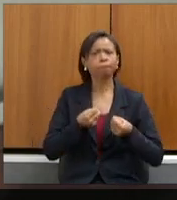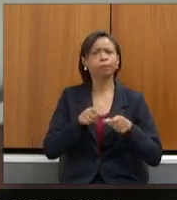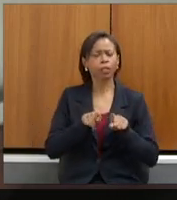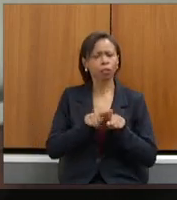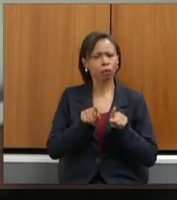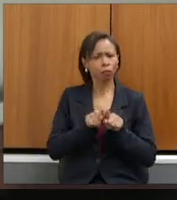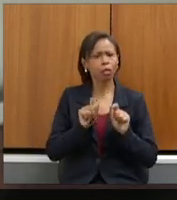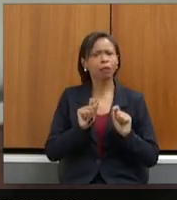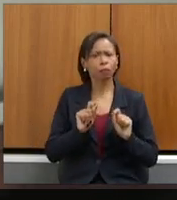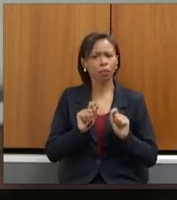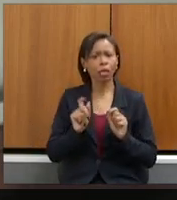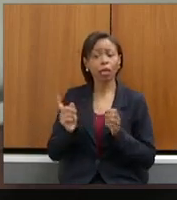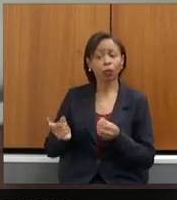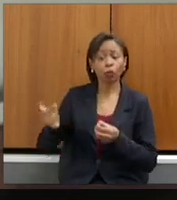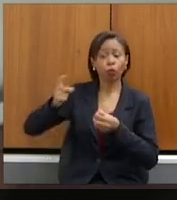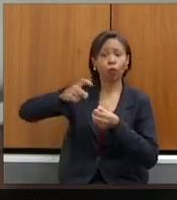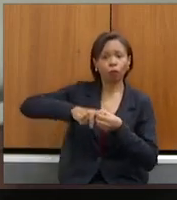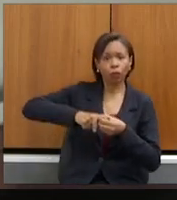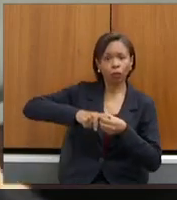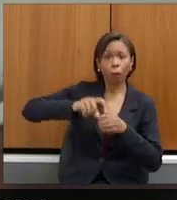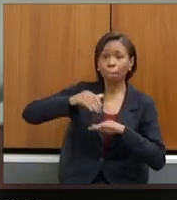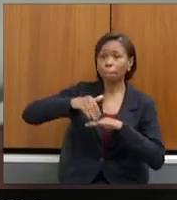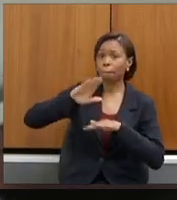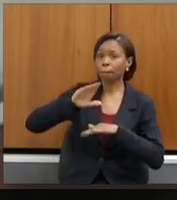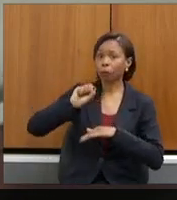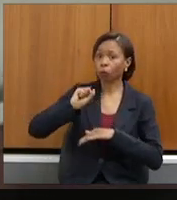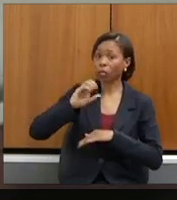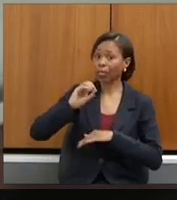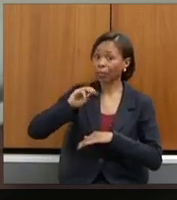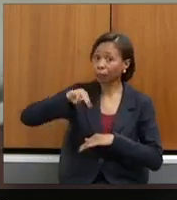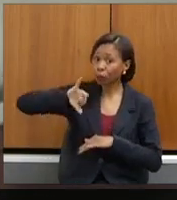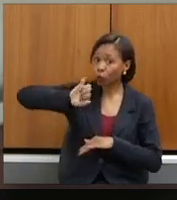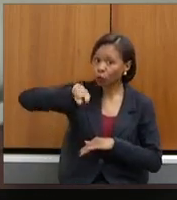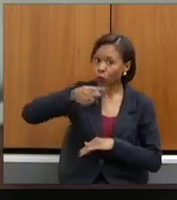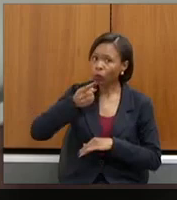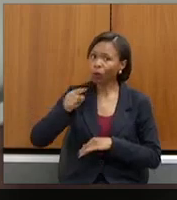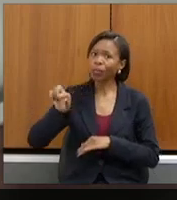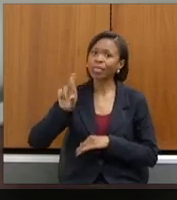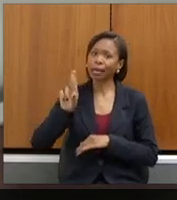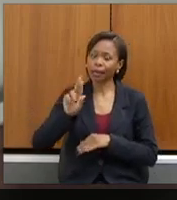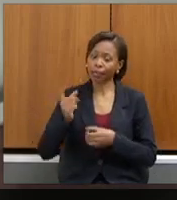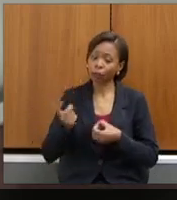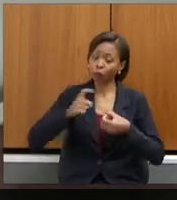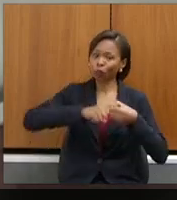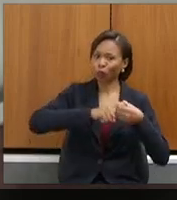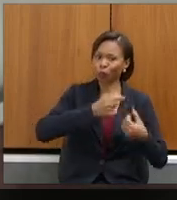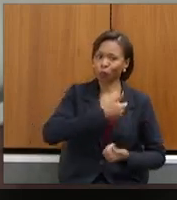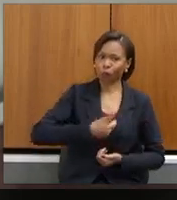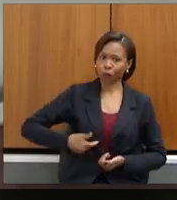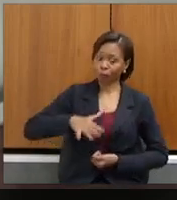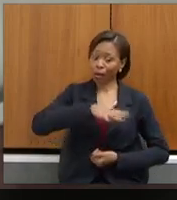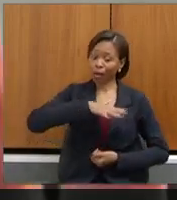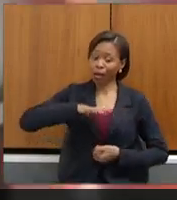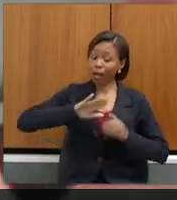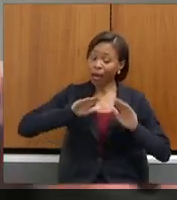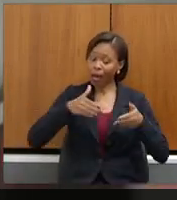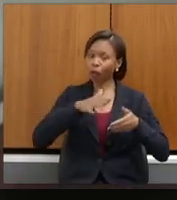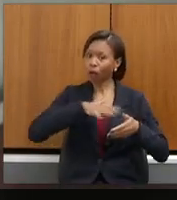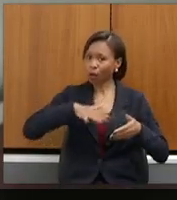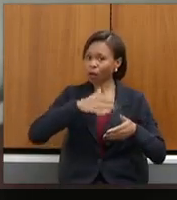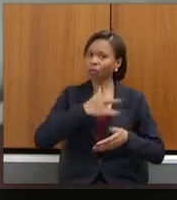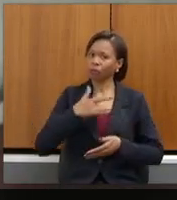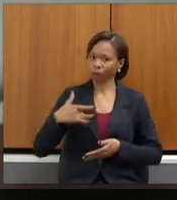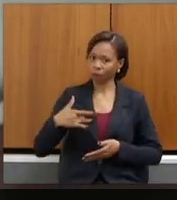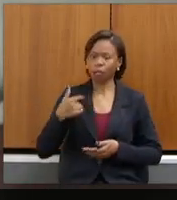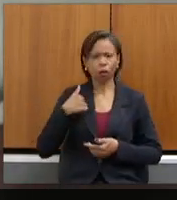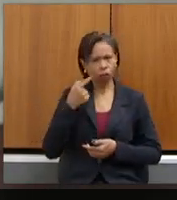ao vivo ver mais 80 milhões Leais ao governo do estado para a área da saúde eu vejo um esforço